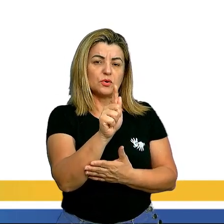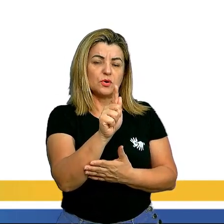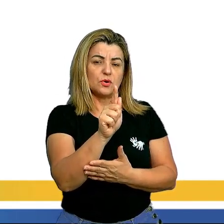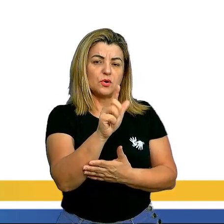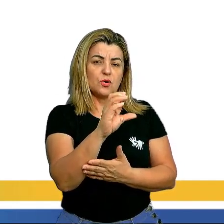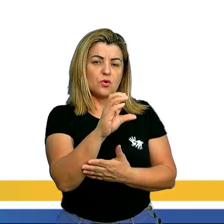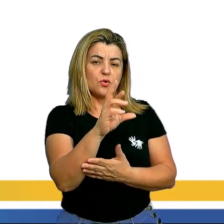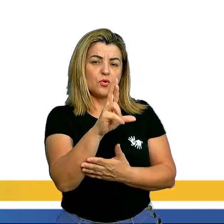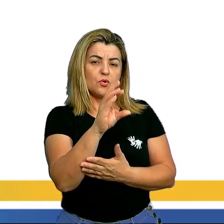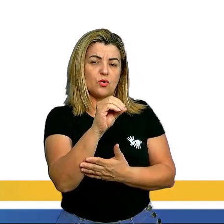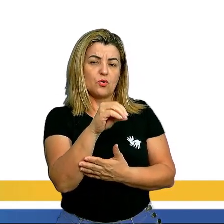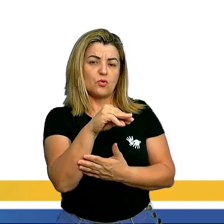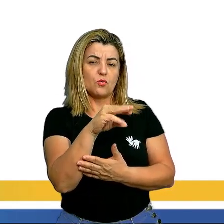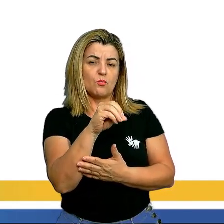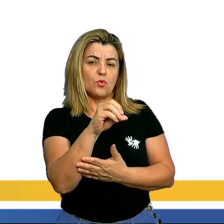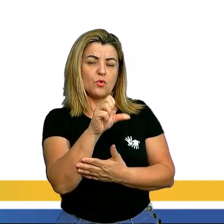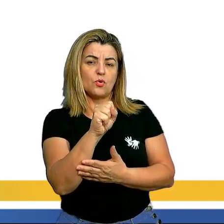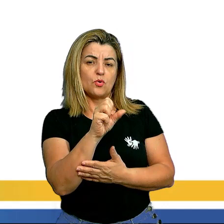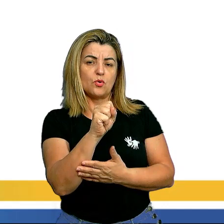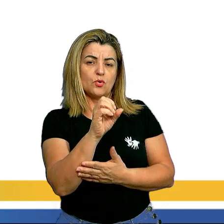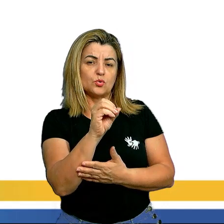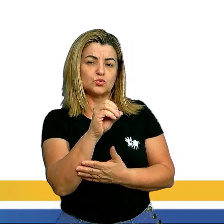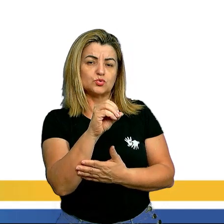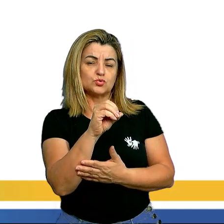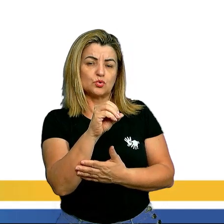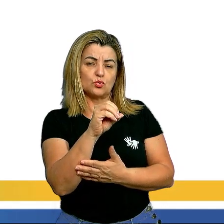por algum motivo, ela cruzou com outra espécie,